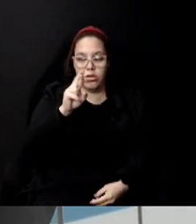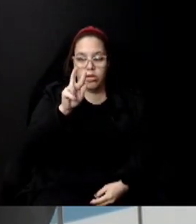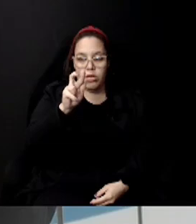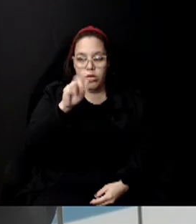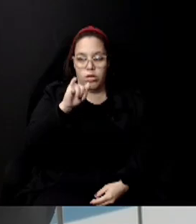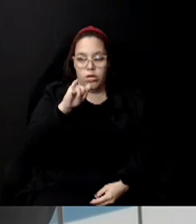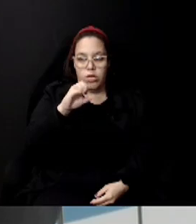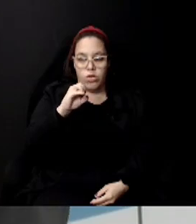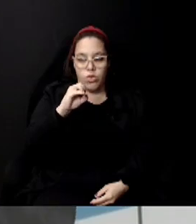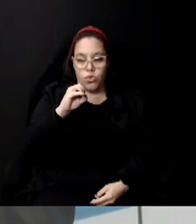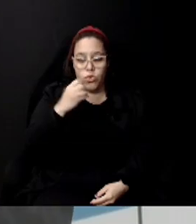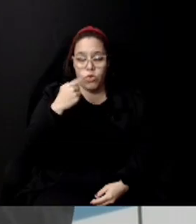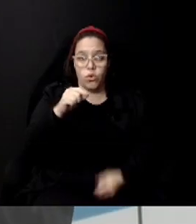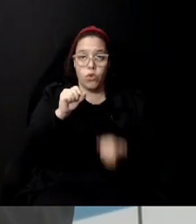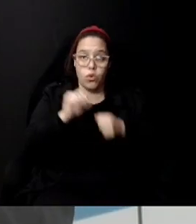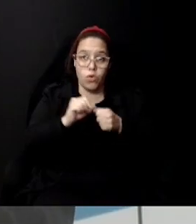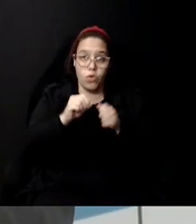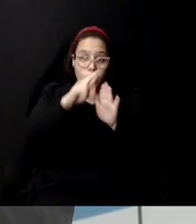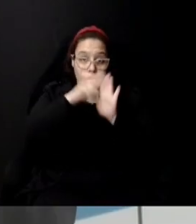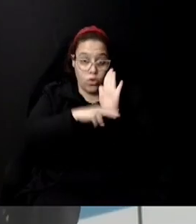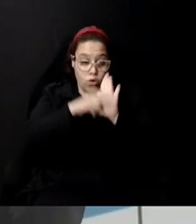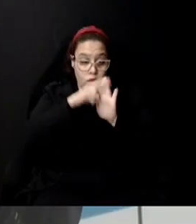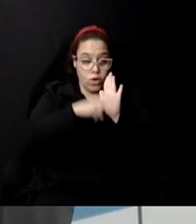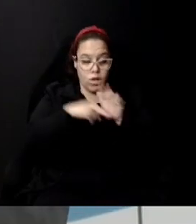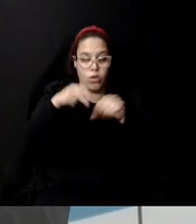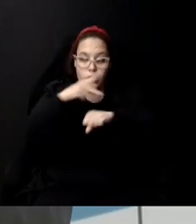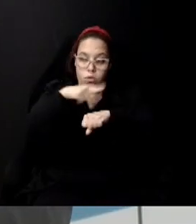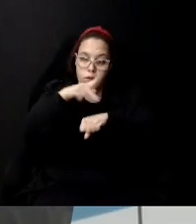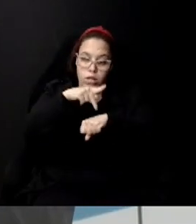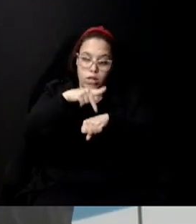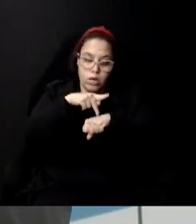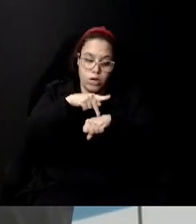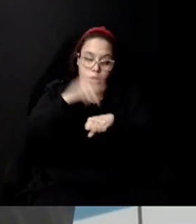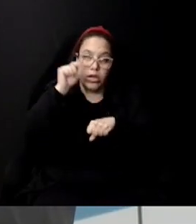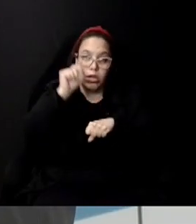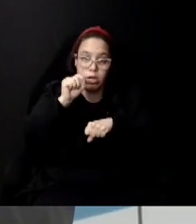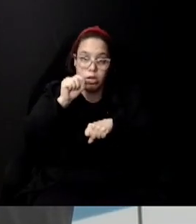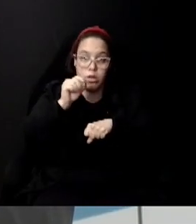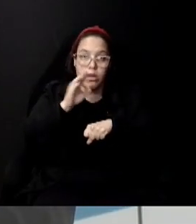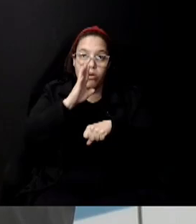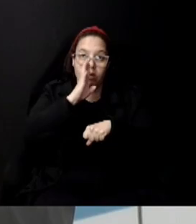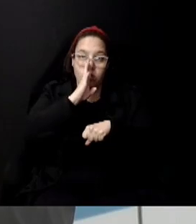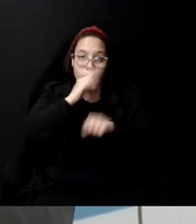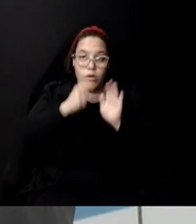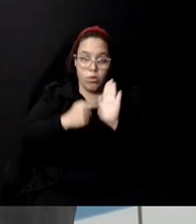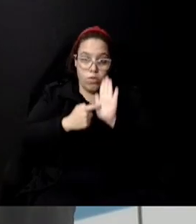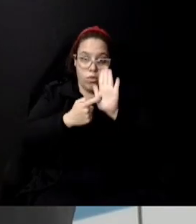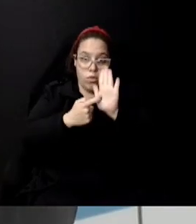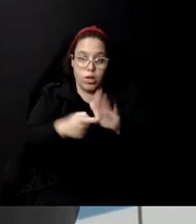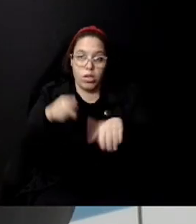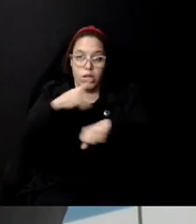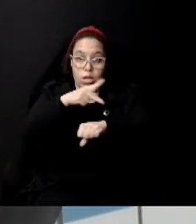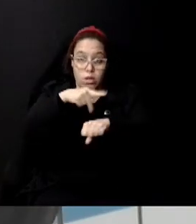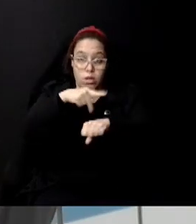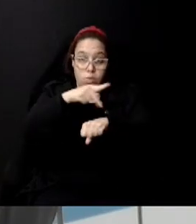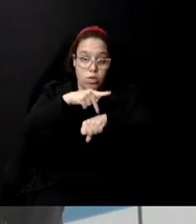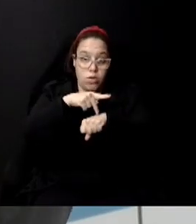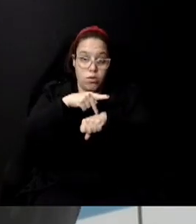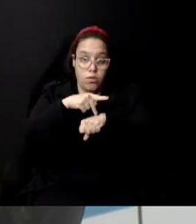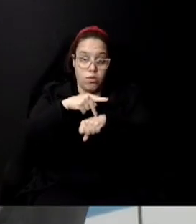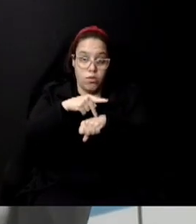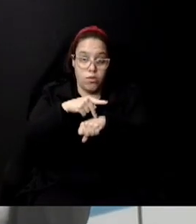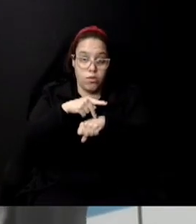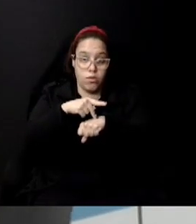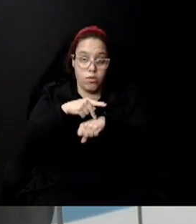Eles vão fazer um relatório do país. Esse relatório sigiloso é apresentado ao país para que o país possa